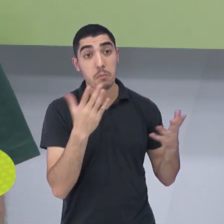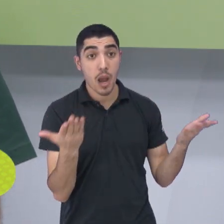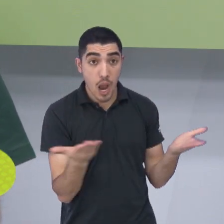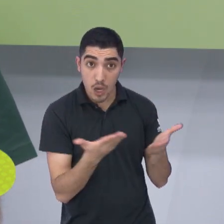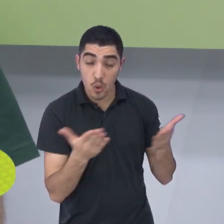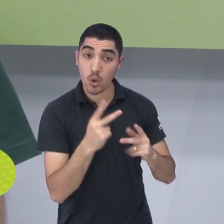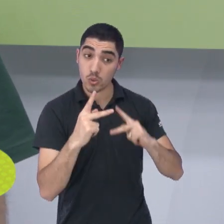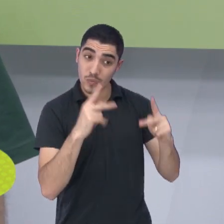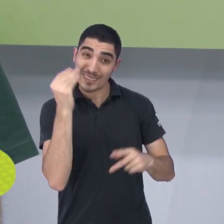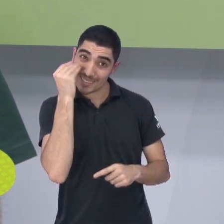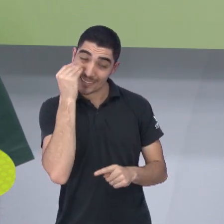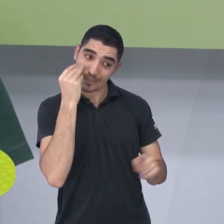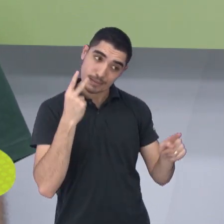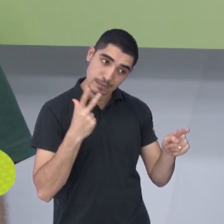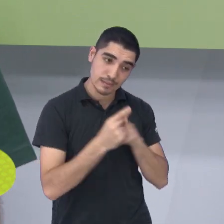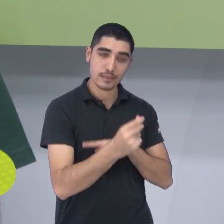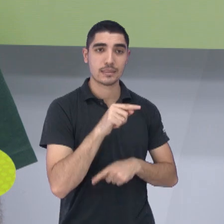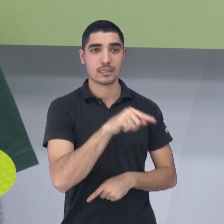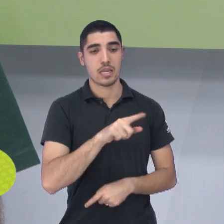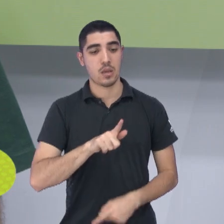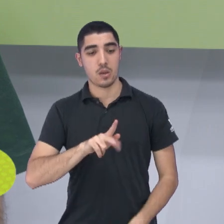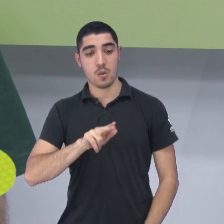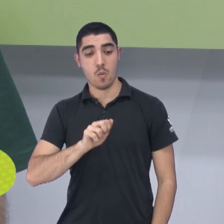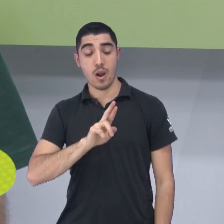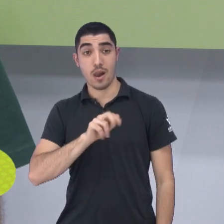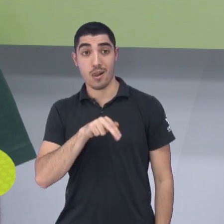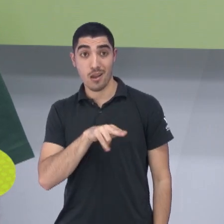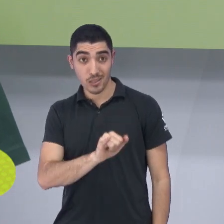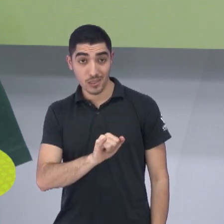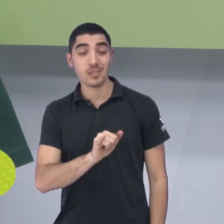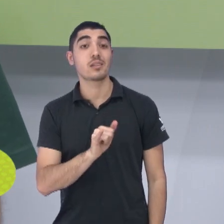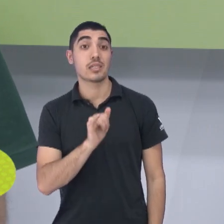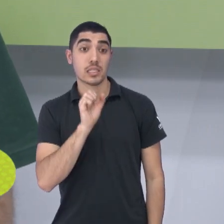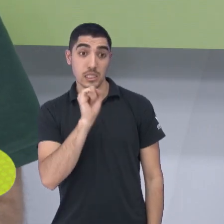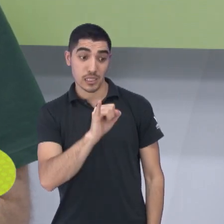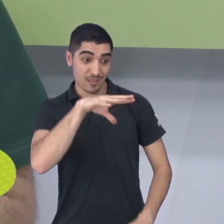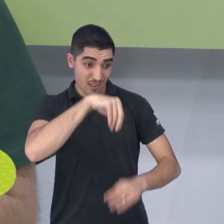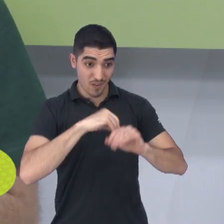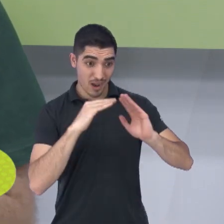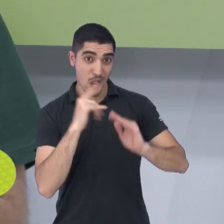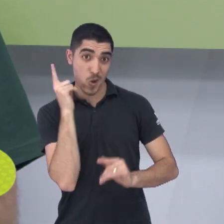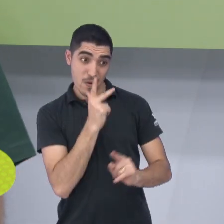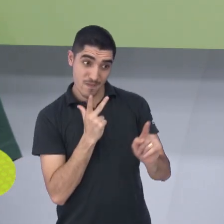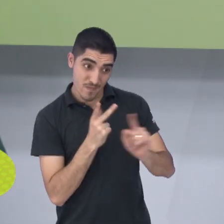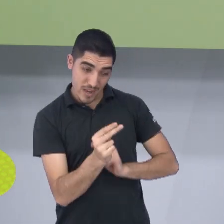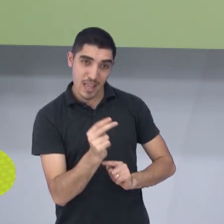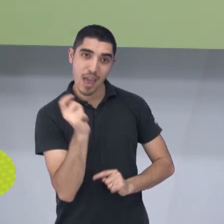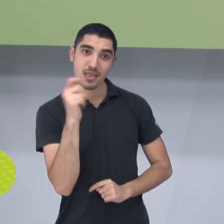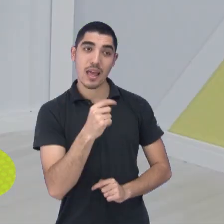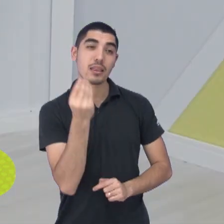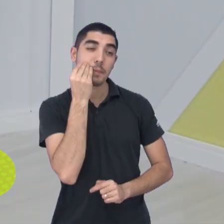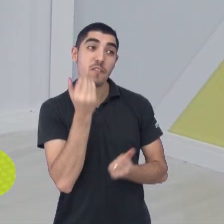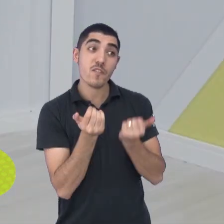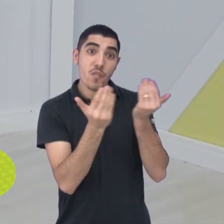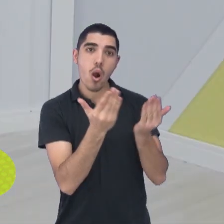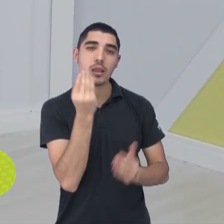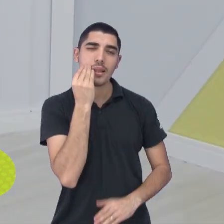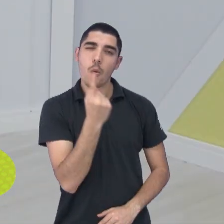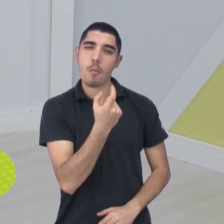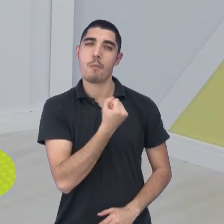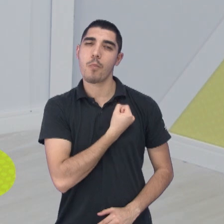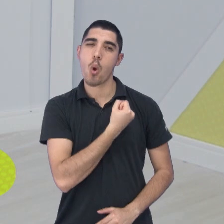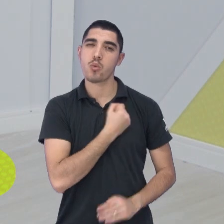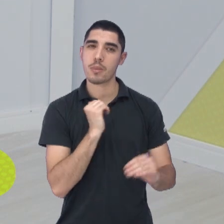tentar correr atrás, recuperar desses 2 pontos, né, vencer a partida em casa e tentar roubar um ponto fora de casa também. Matheus, coloca pra